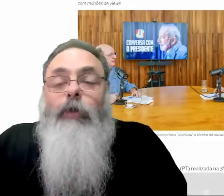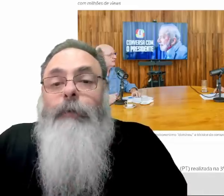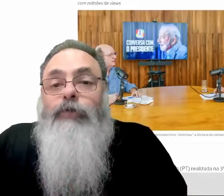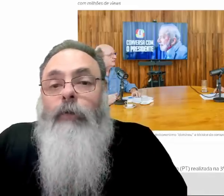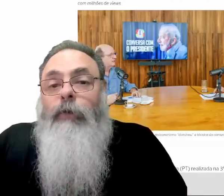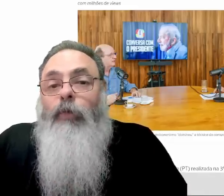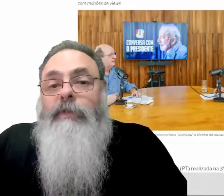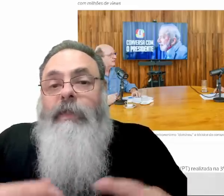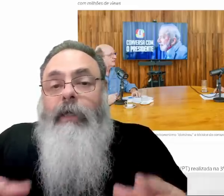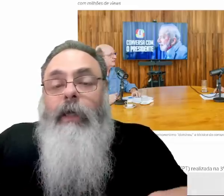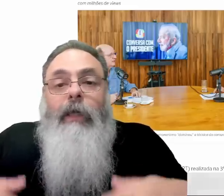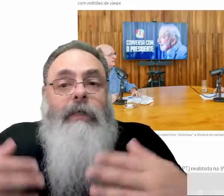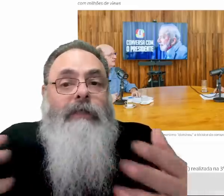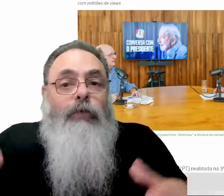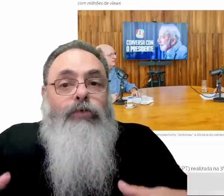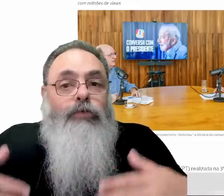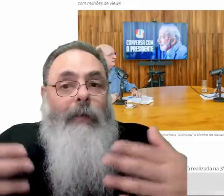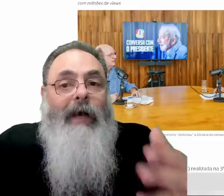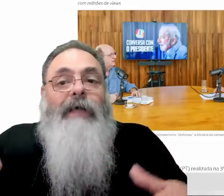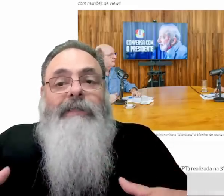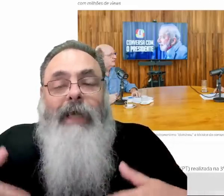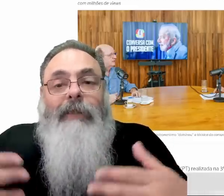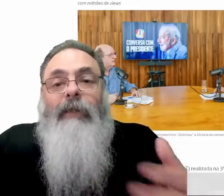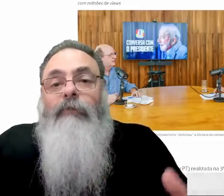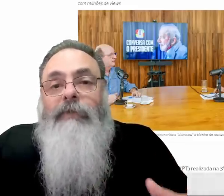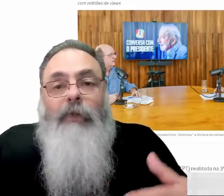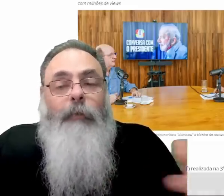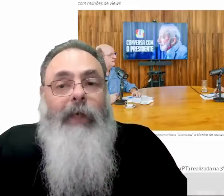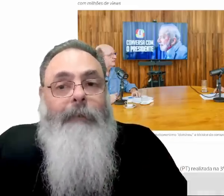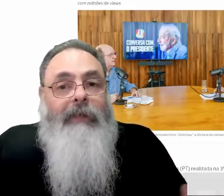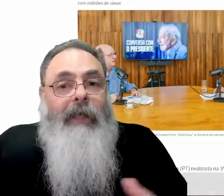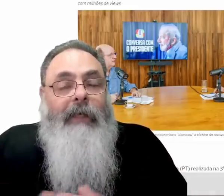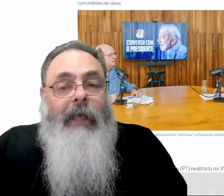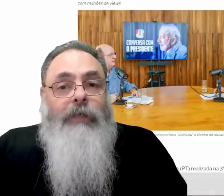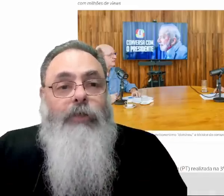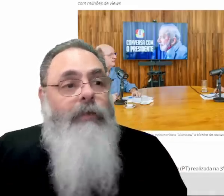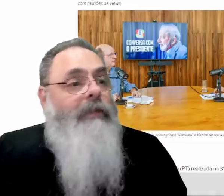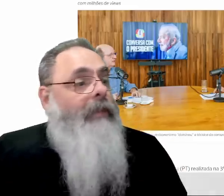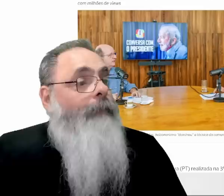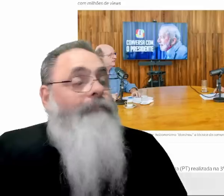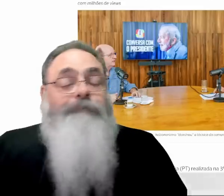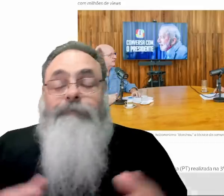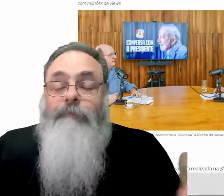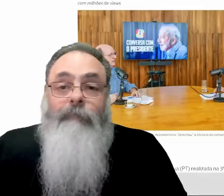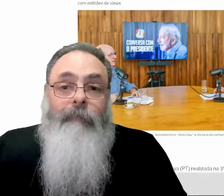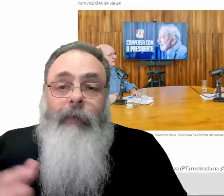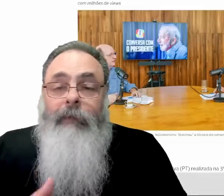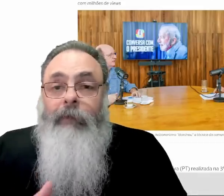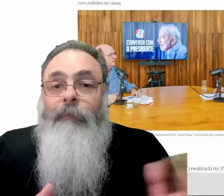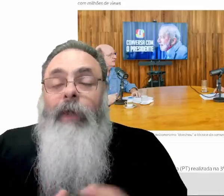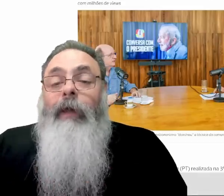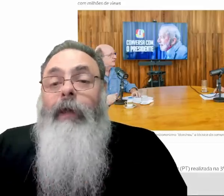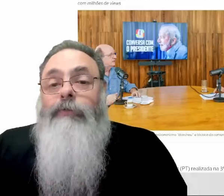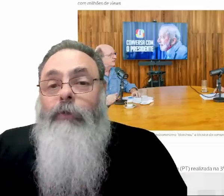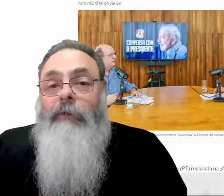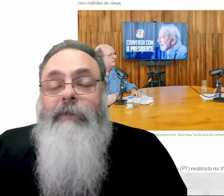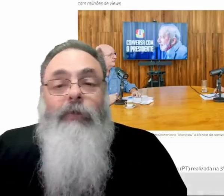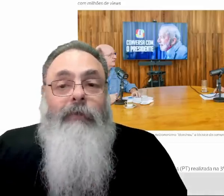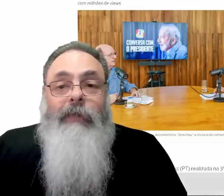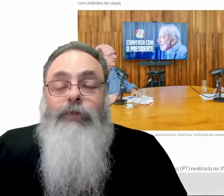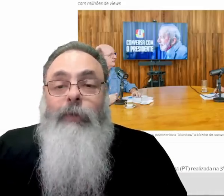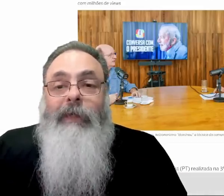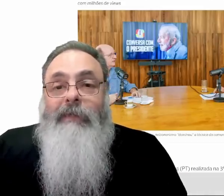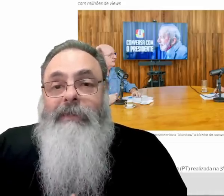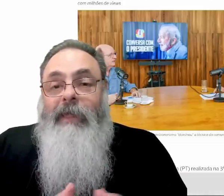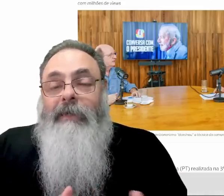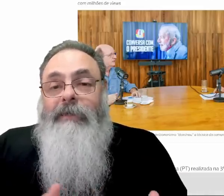faixa né o pessoal que não consegue se acostumar a sair da televisão para ir para a internet coisa e tal Então é isso que aconteceu